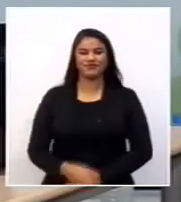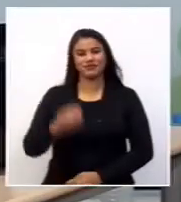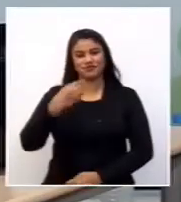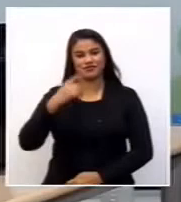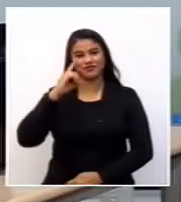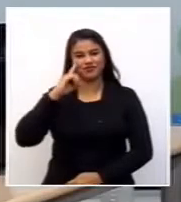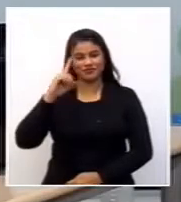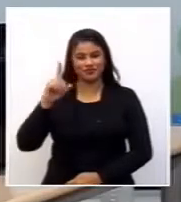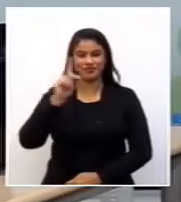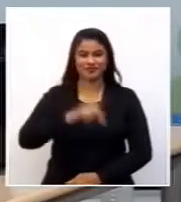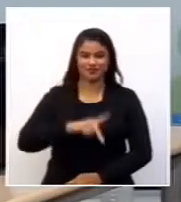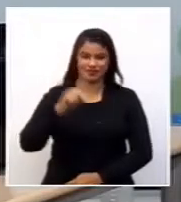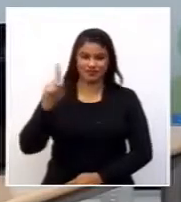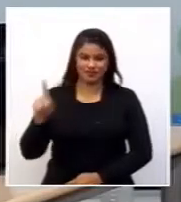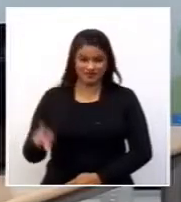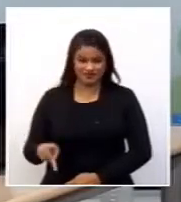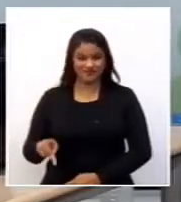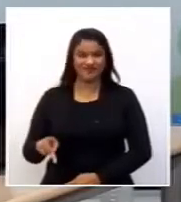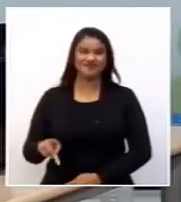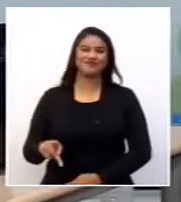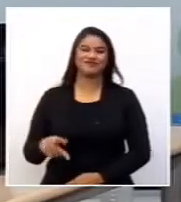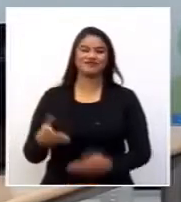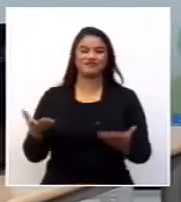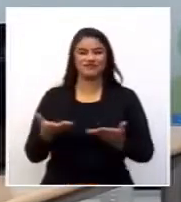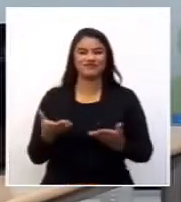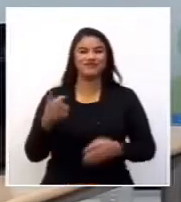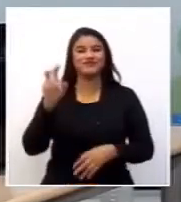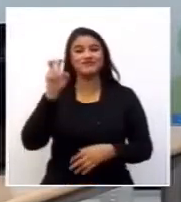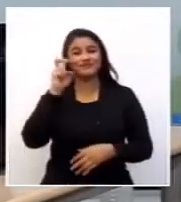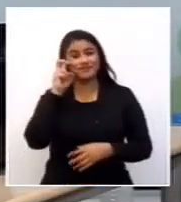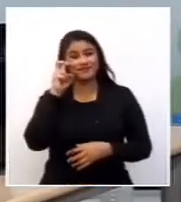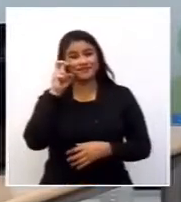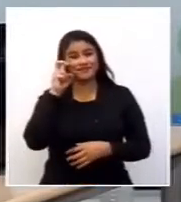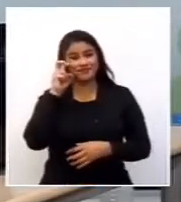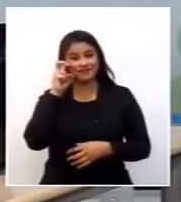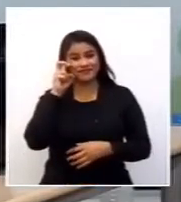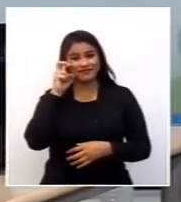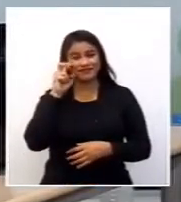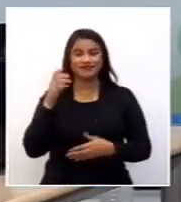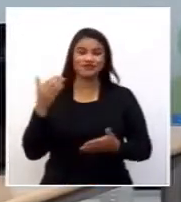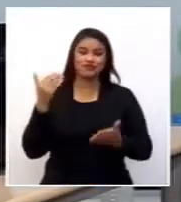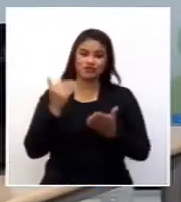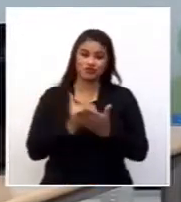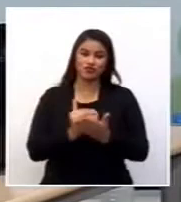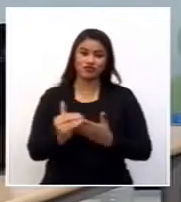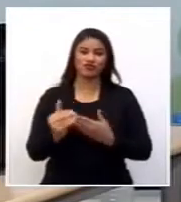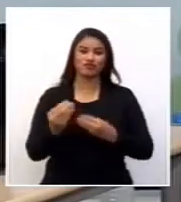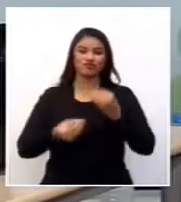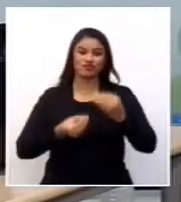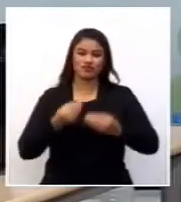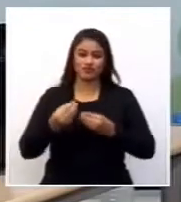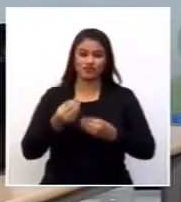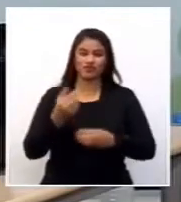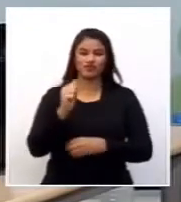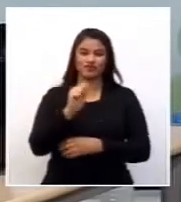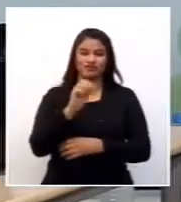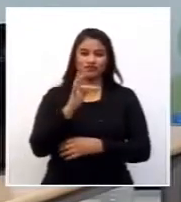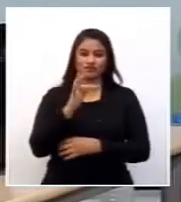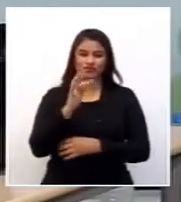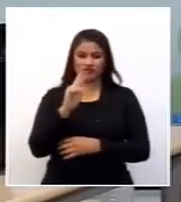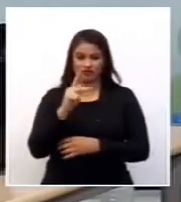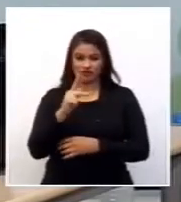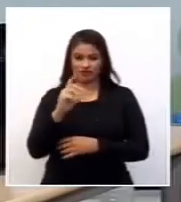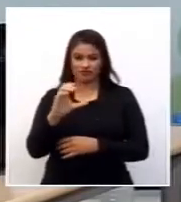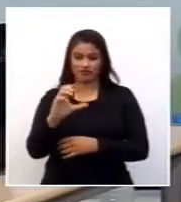Bom dia, professores e professoras. Nesta quinta-feira, nós vamos iniciar nosso ATPC. Eu sou o professor Marcelo Navarro